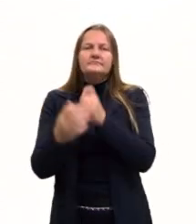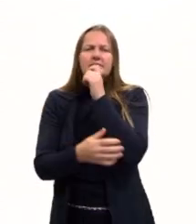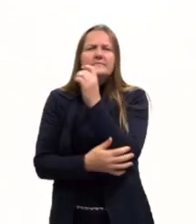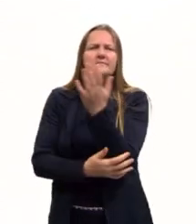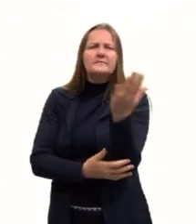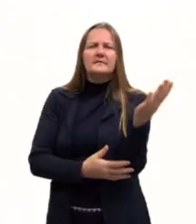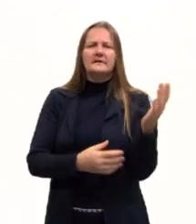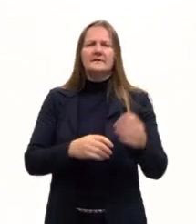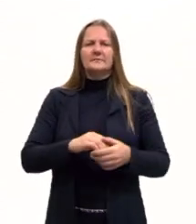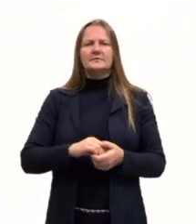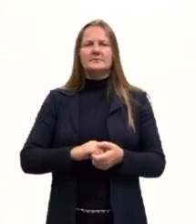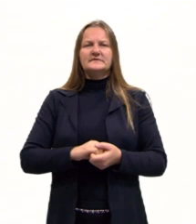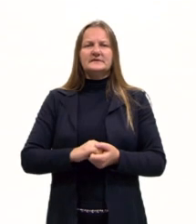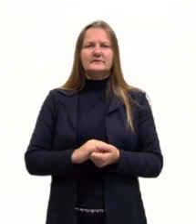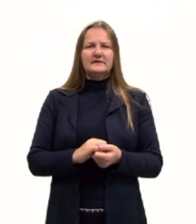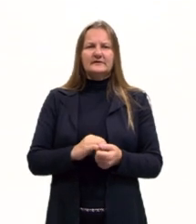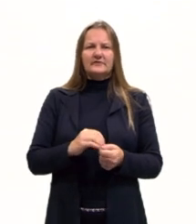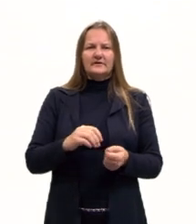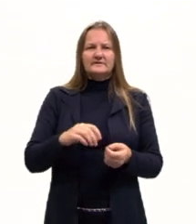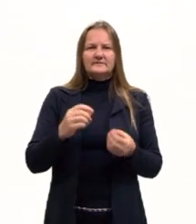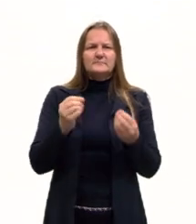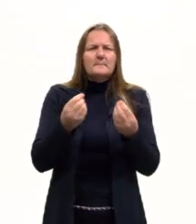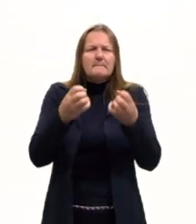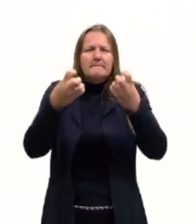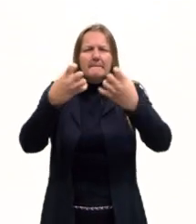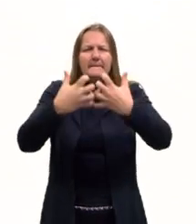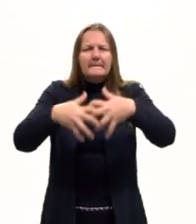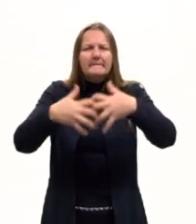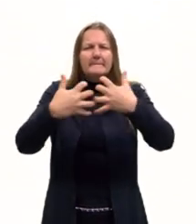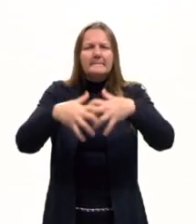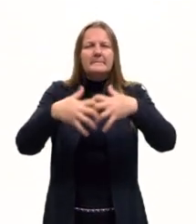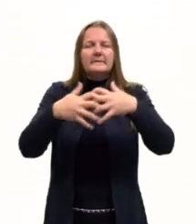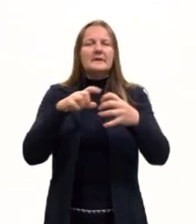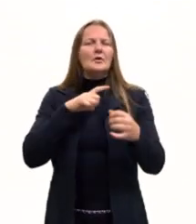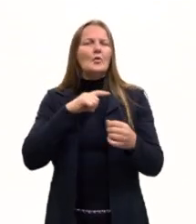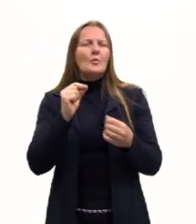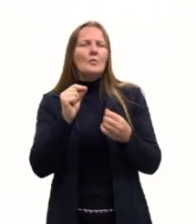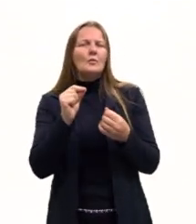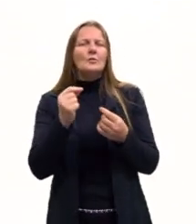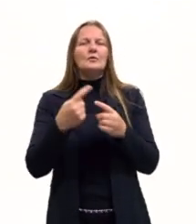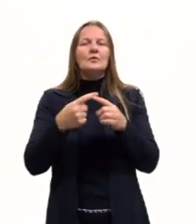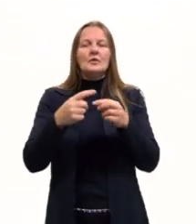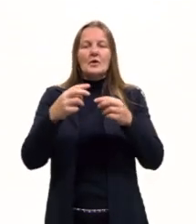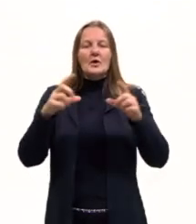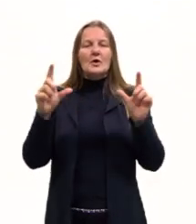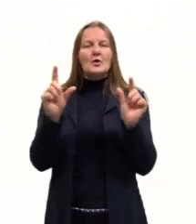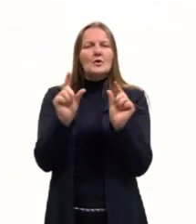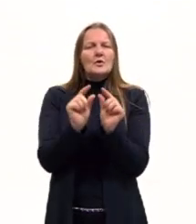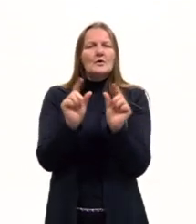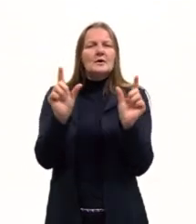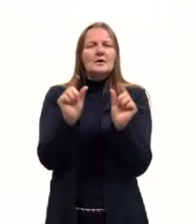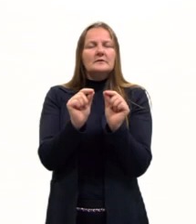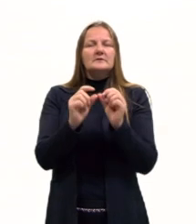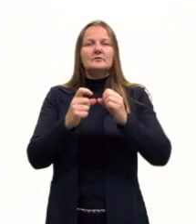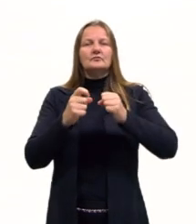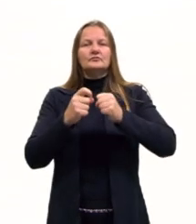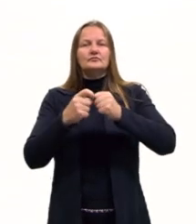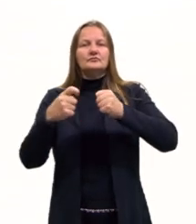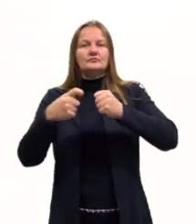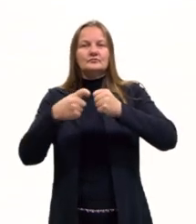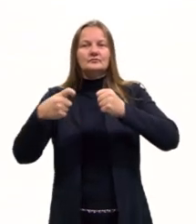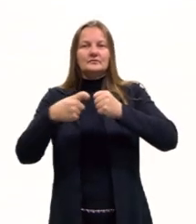as metabolismo sabe a reação redox nome já diz tá ou ocorre uma redução e uma oxidação